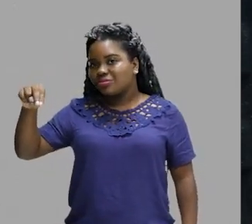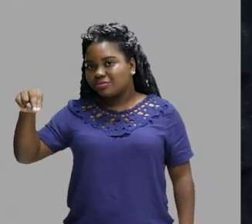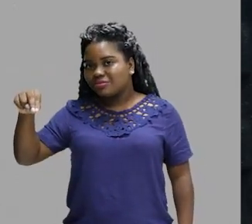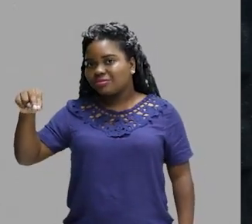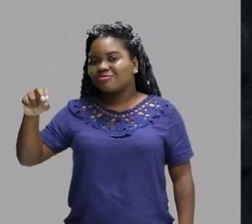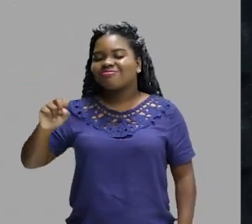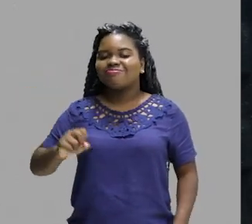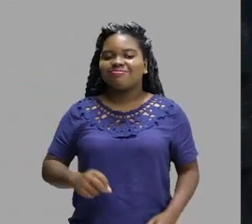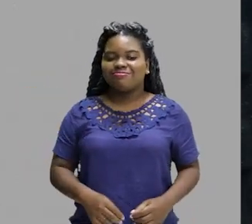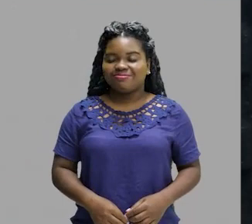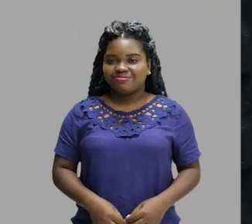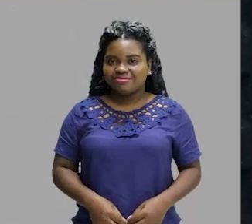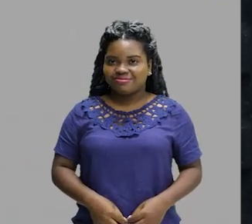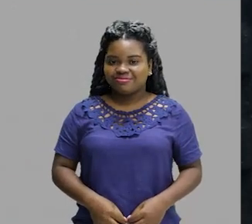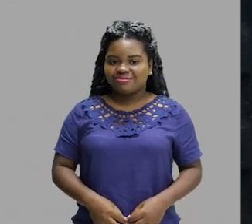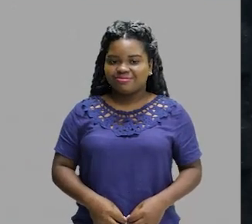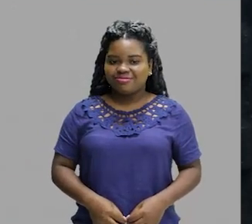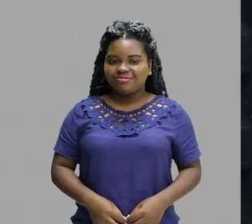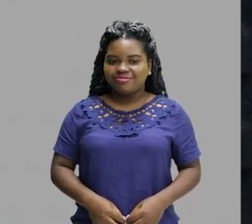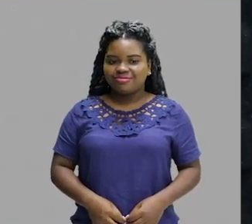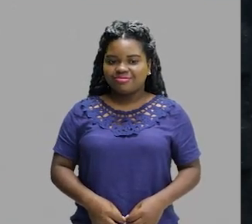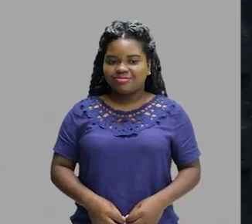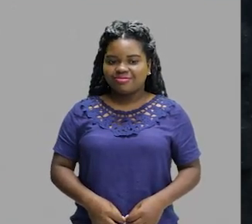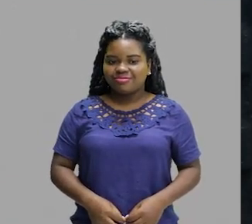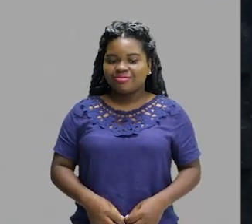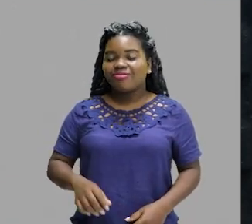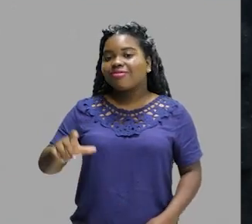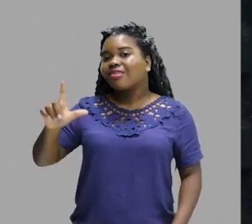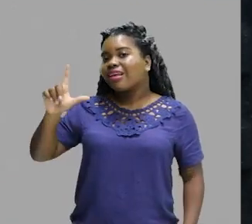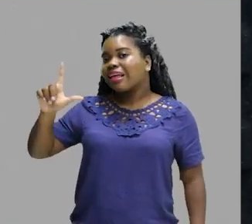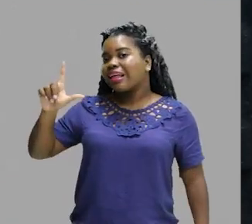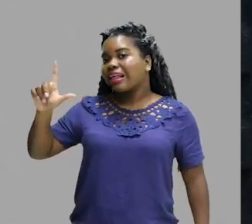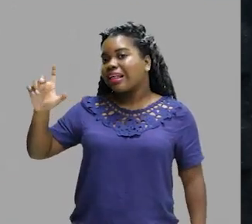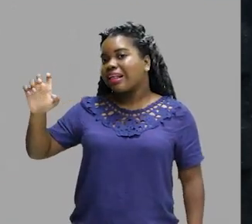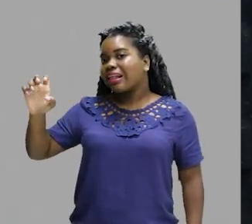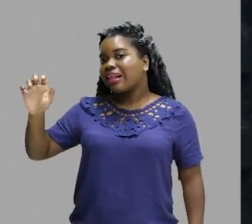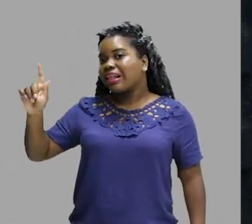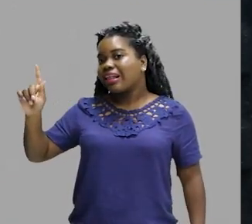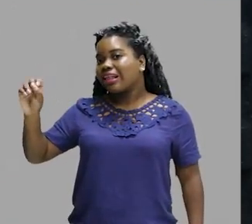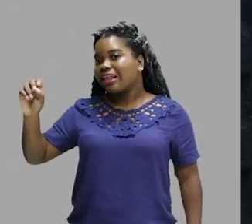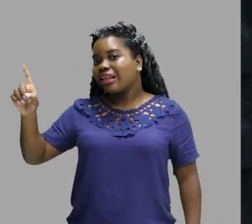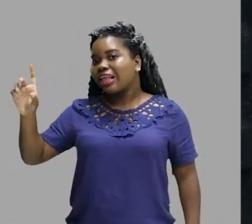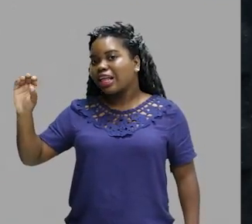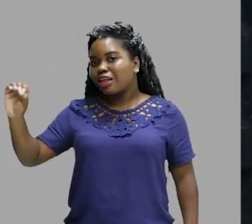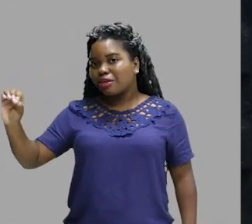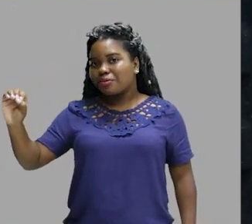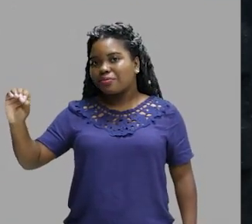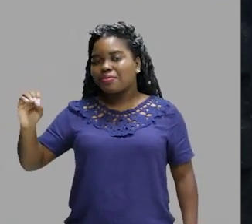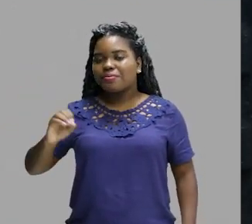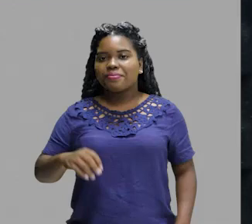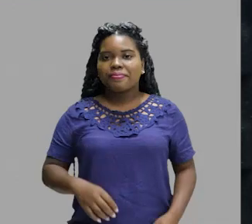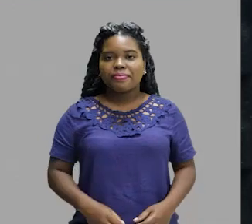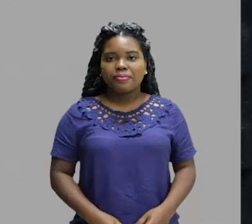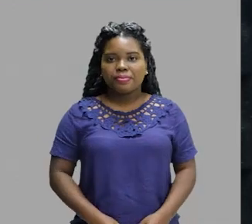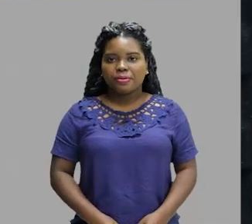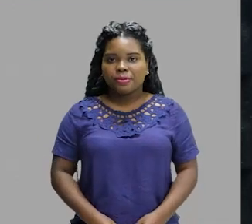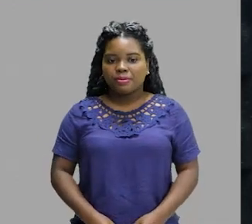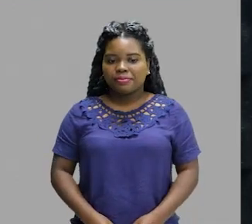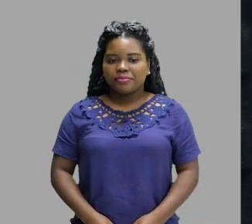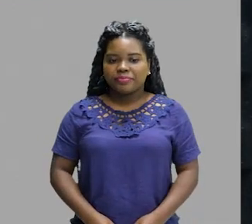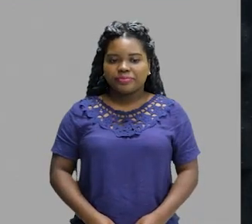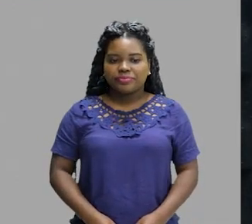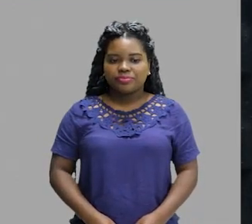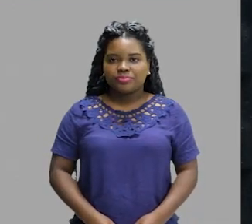foram rejeitados. Él llegó entusiasmado. Él llegó